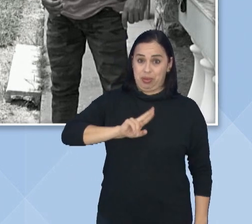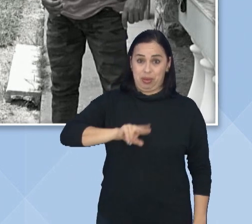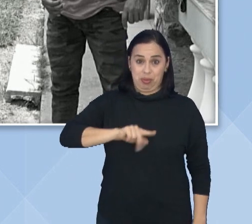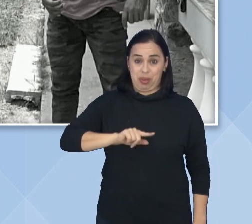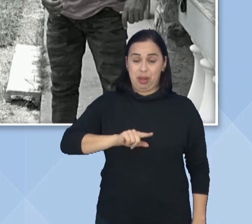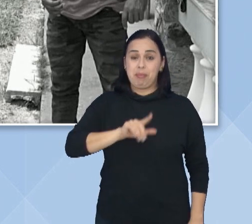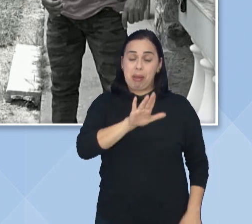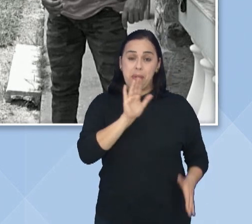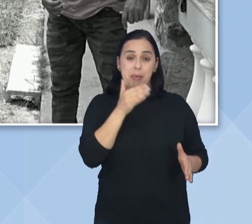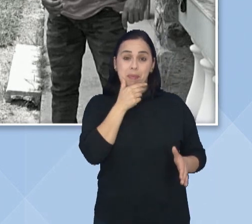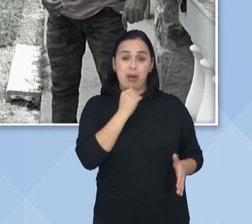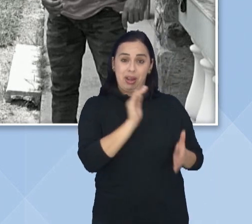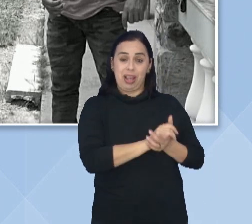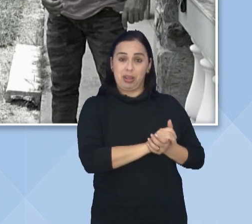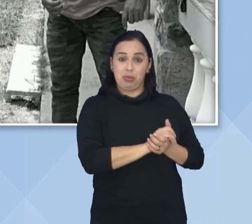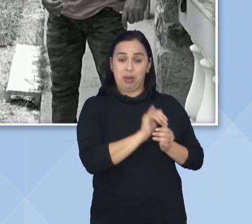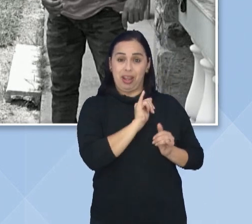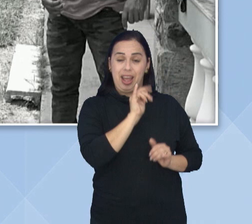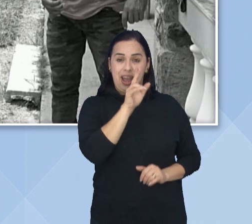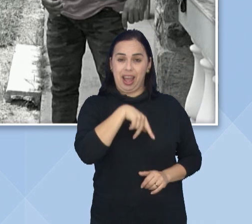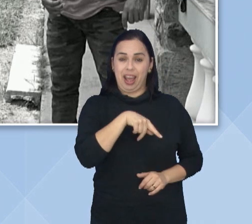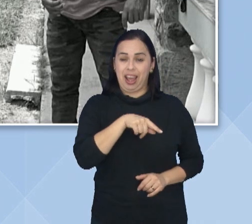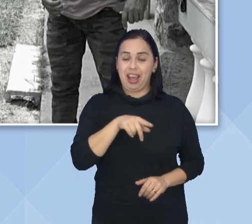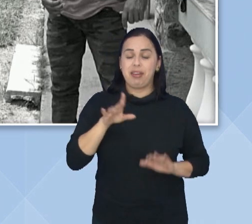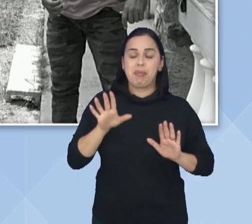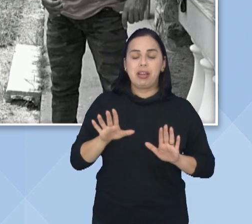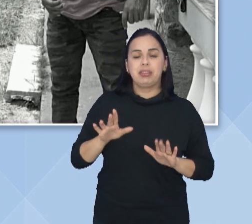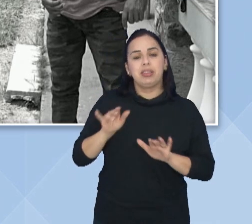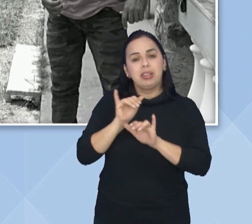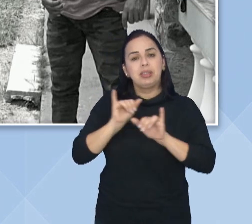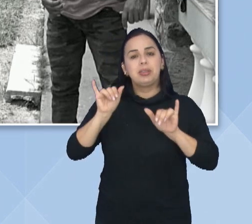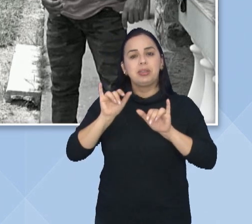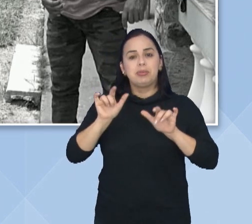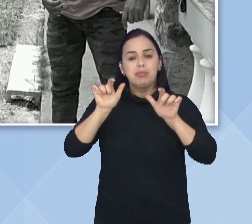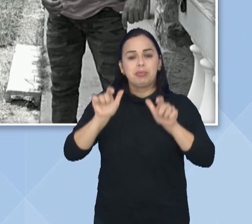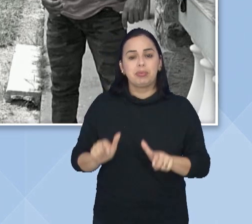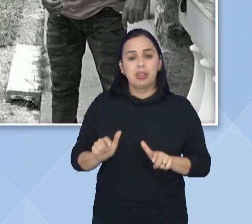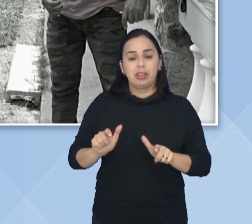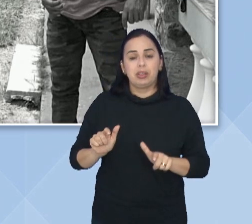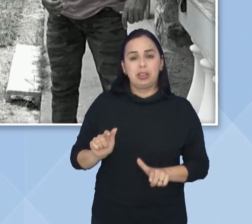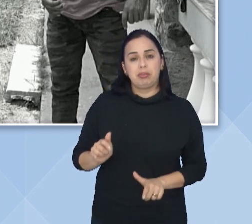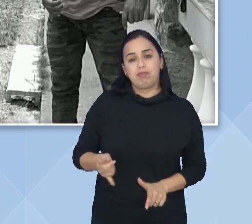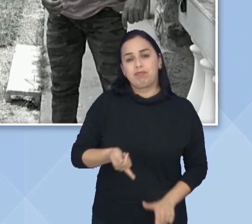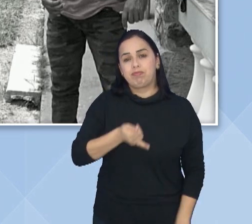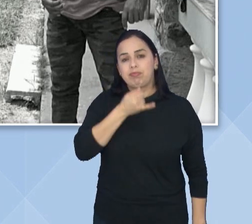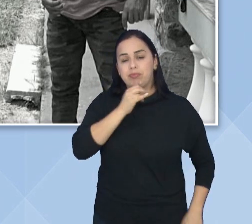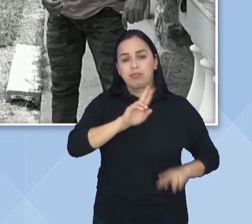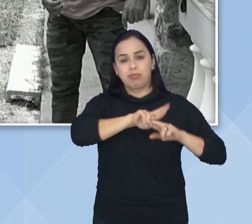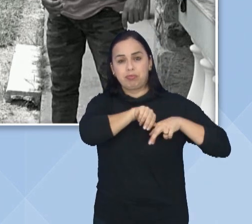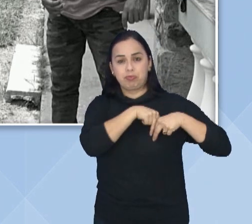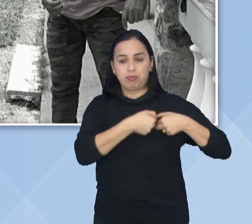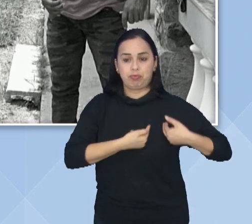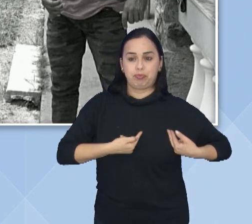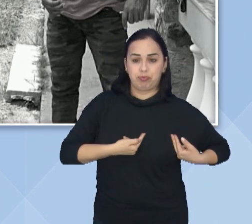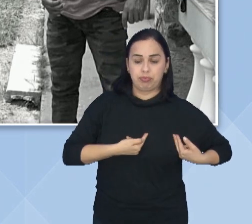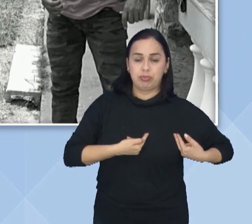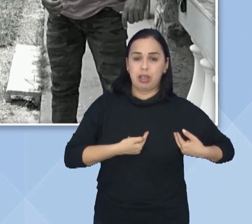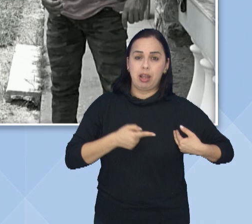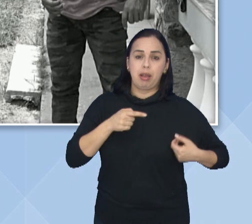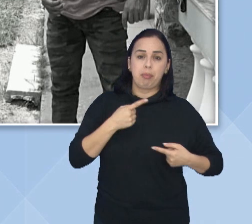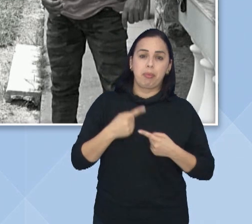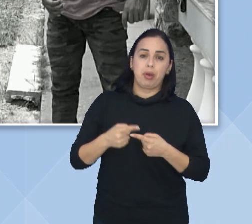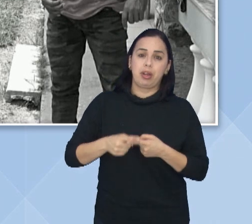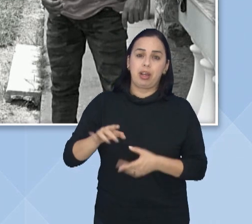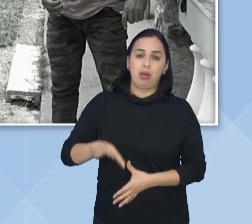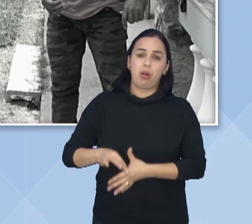estou registrando. Mas esse, hoje o Pinheirinho está em luto por conta dessa grande liderança